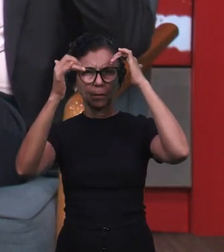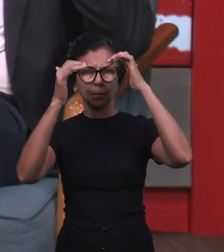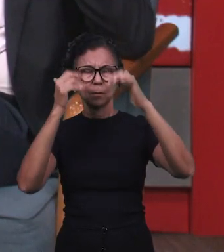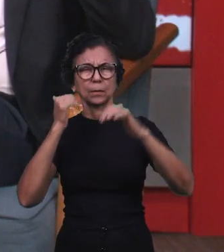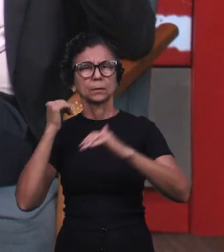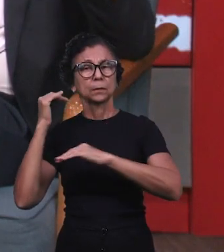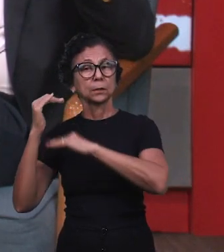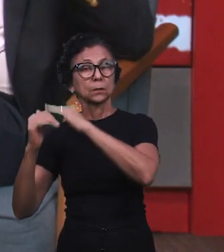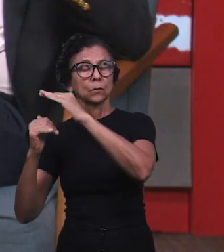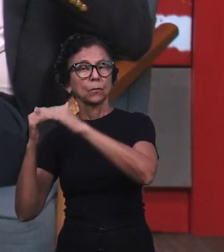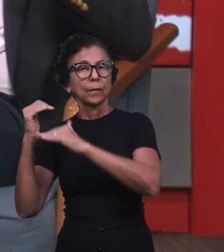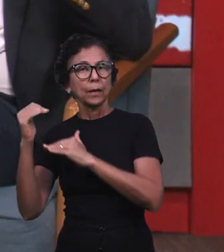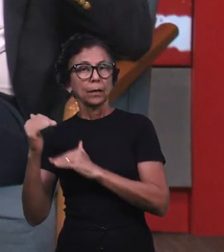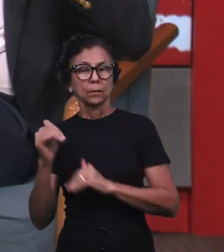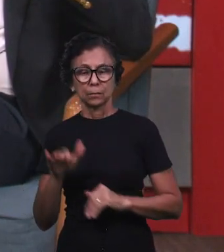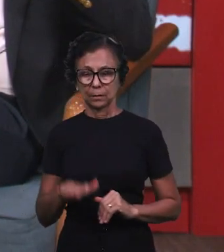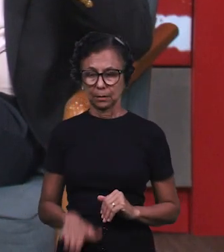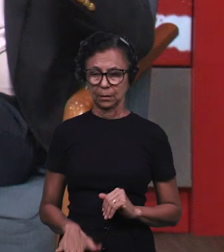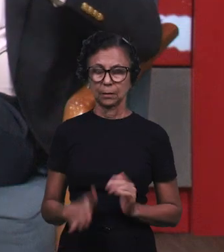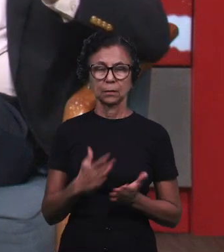ela começa a ouvir os sons.